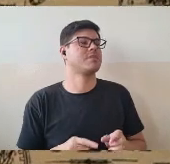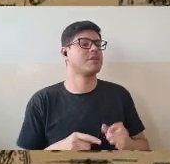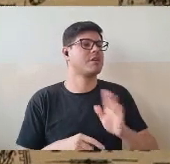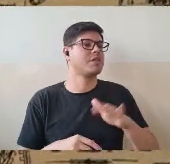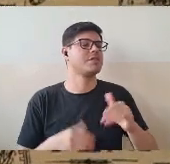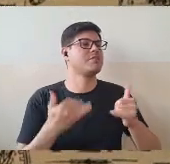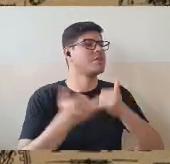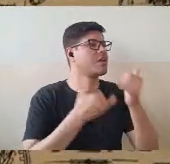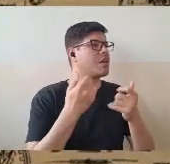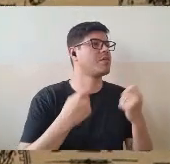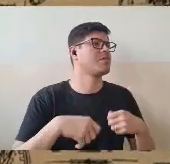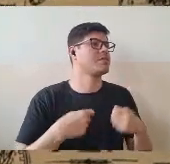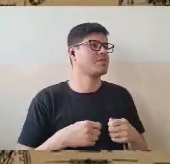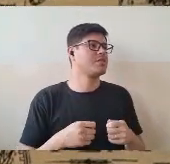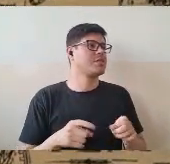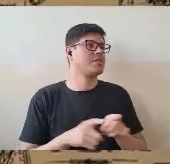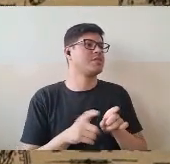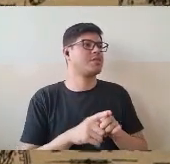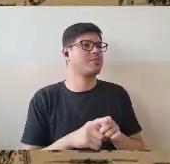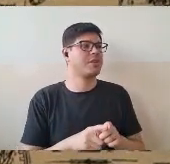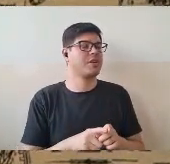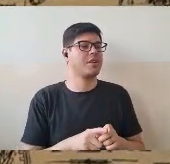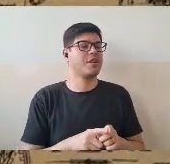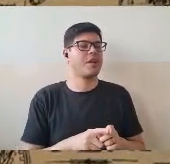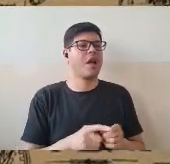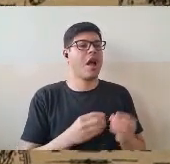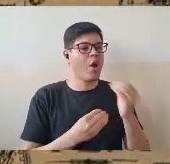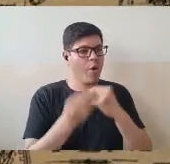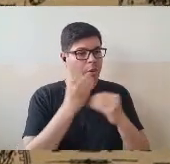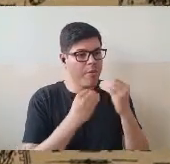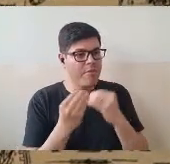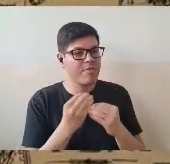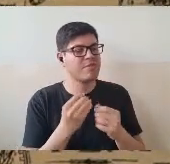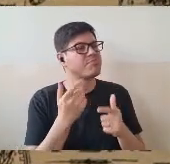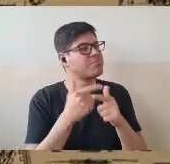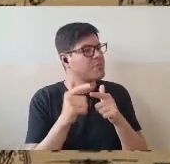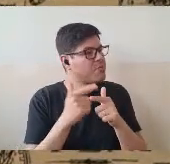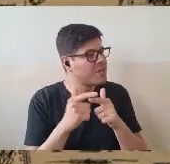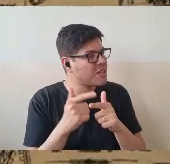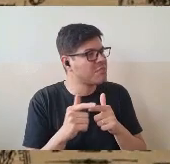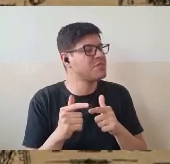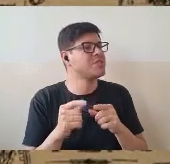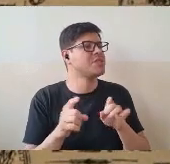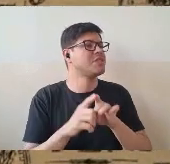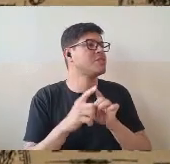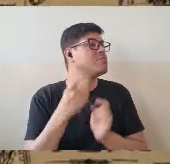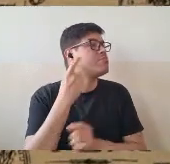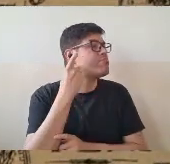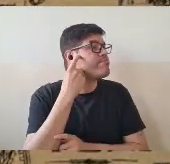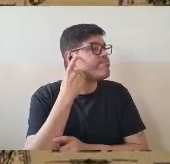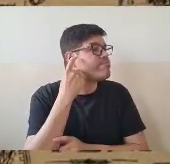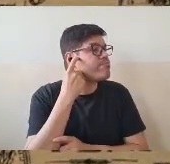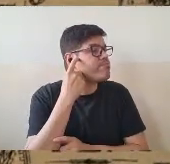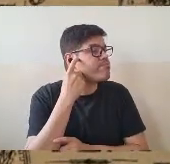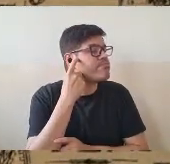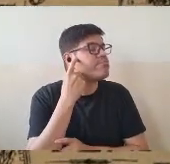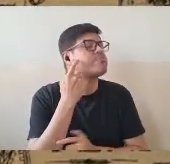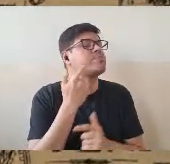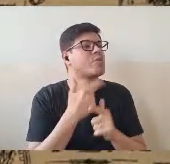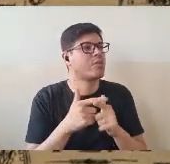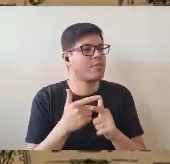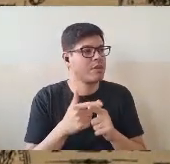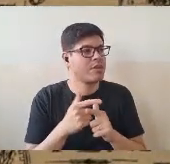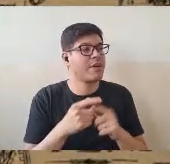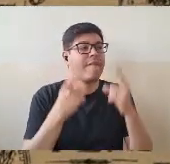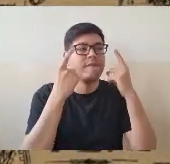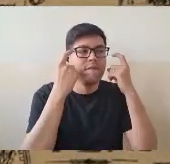visuais, distúrbios auditivos, você está entendendo? Nossa. Violência, tá? Sem contar, veja bem, desses